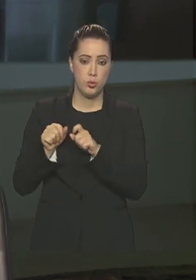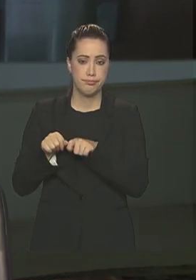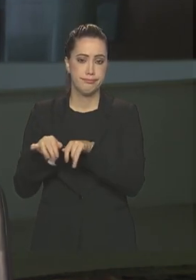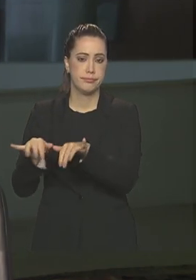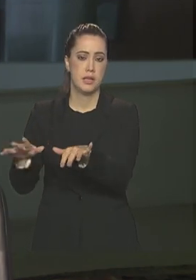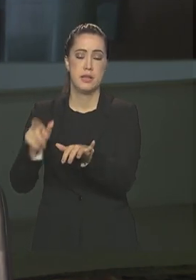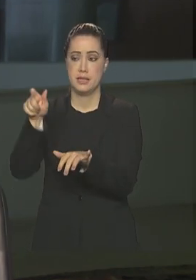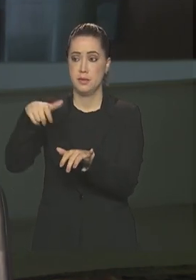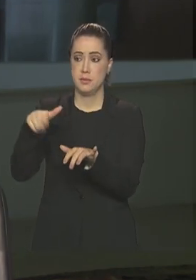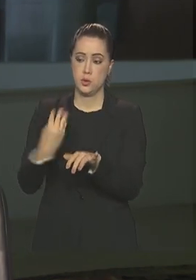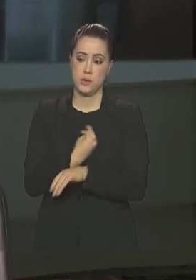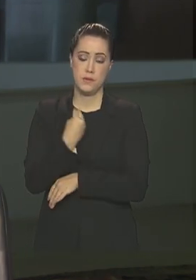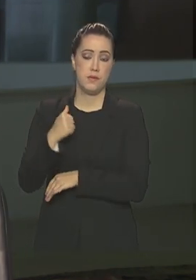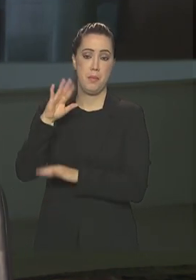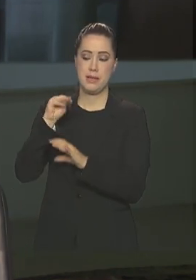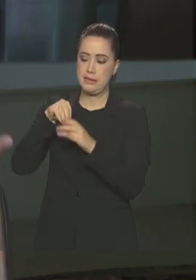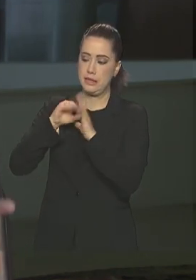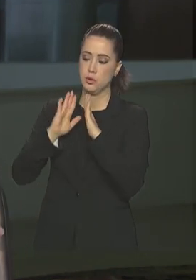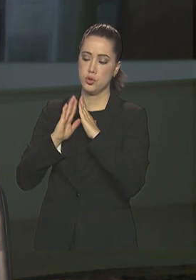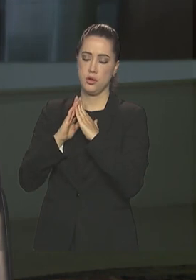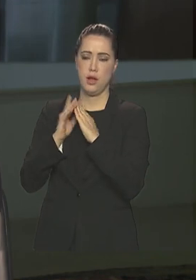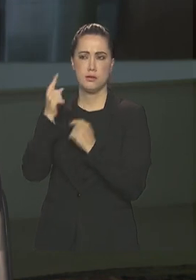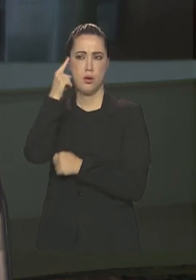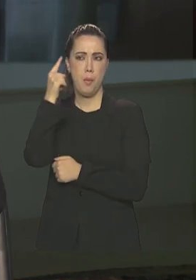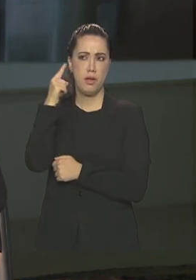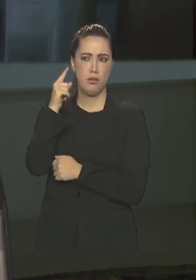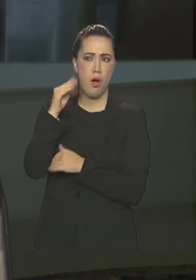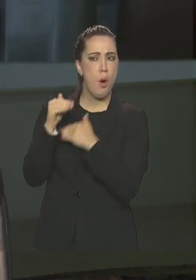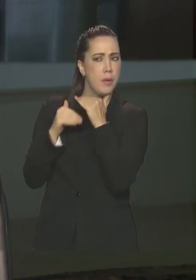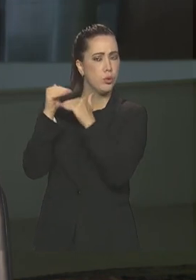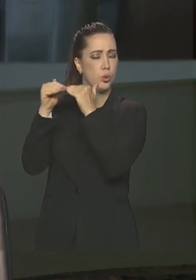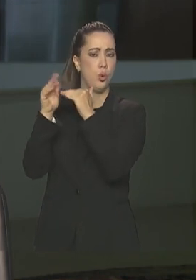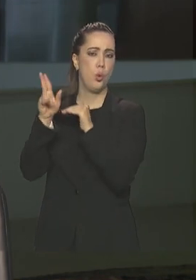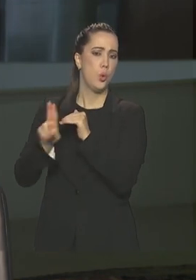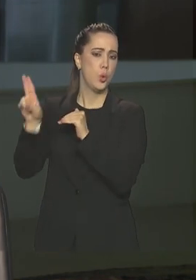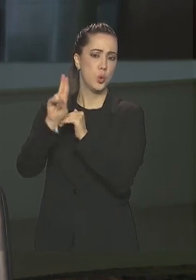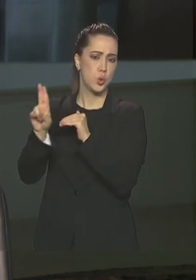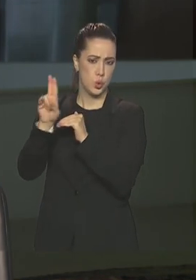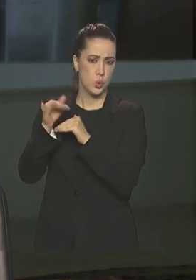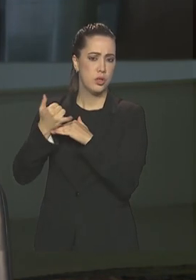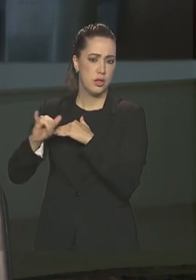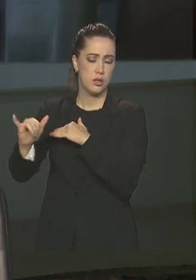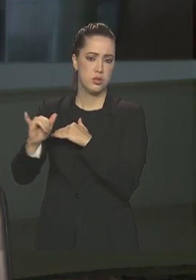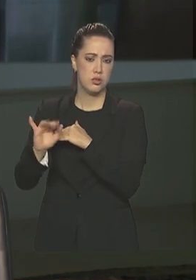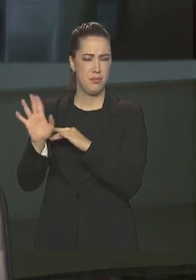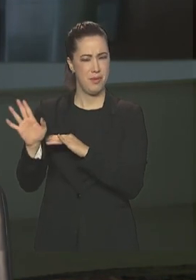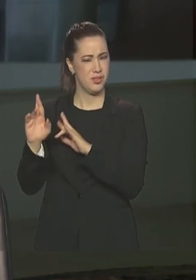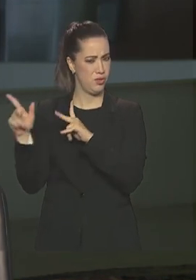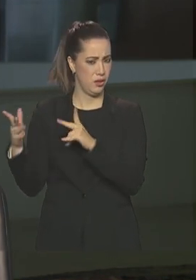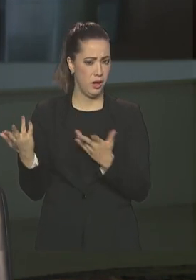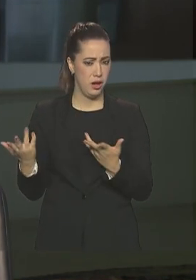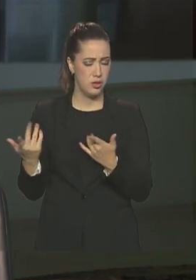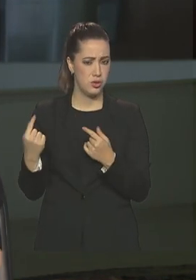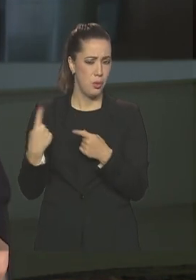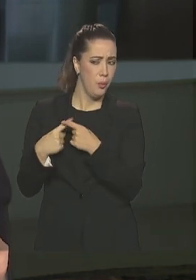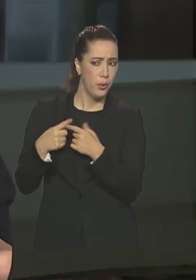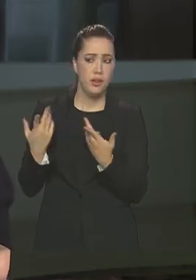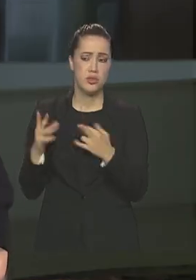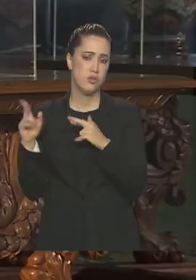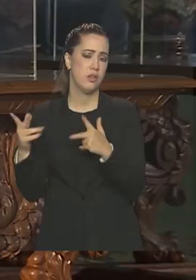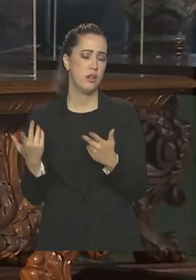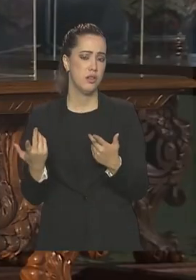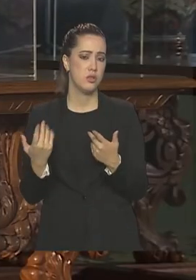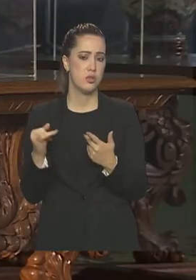mais dentro de casa e de que há um aumento do consumo de energia elétrica. Mas não é bem isso que está acontecendo, né? O senhor pode dar uma detalhada nesse